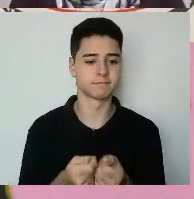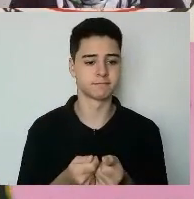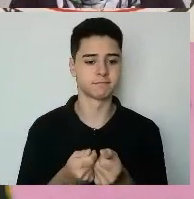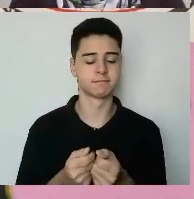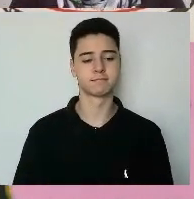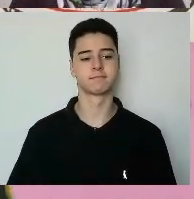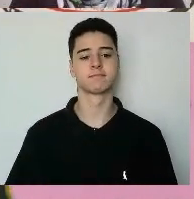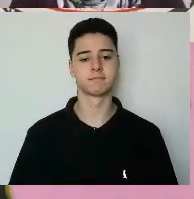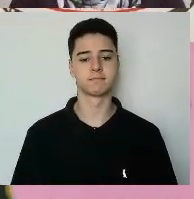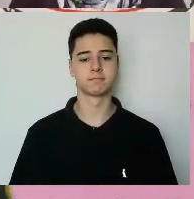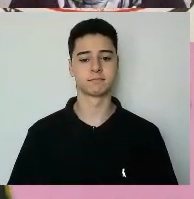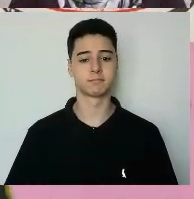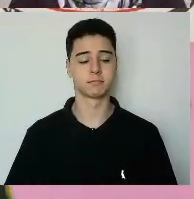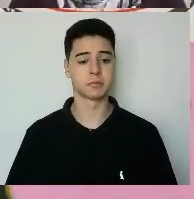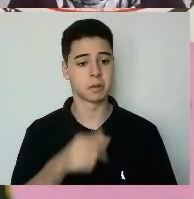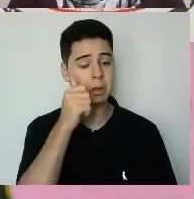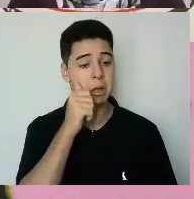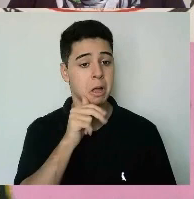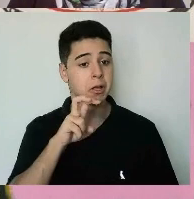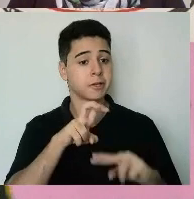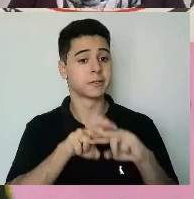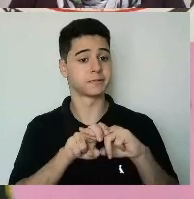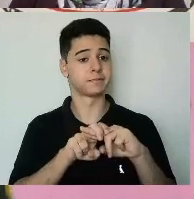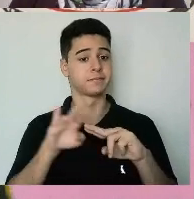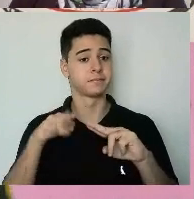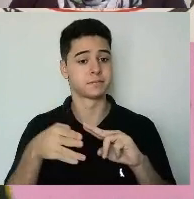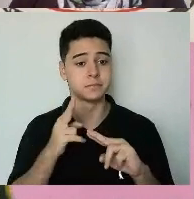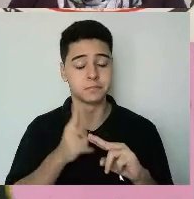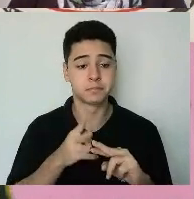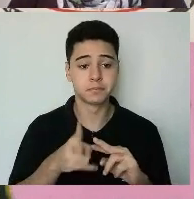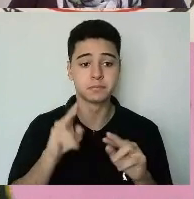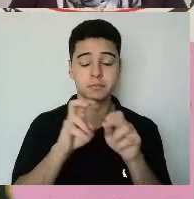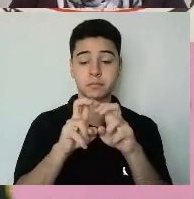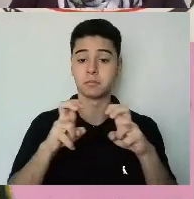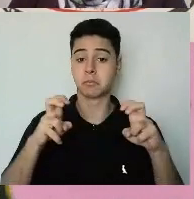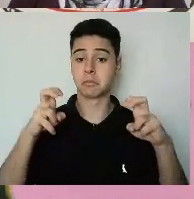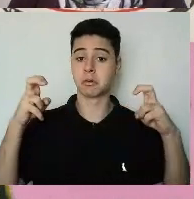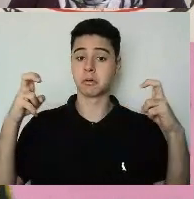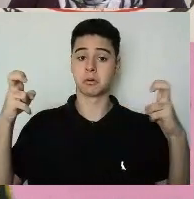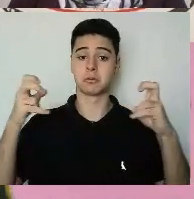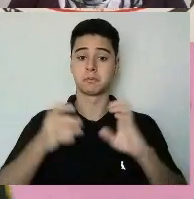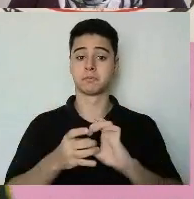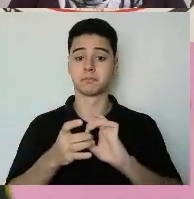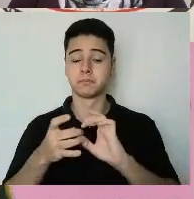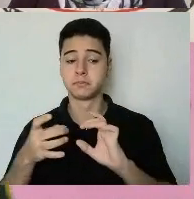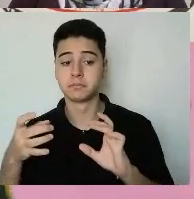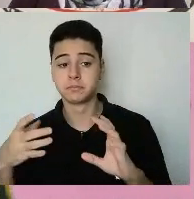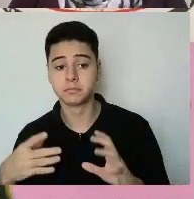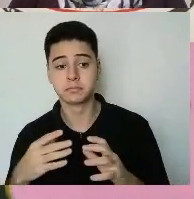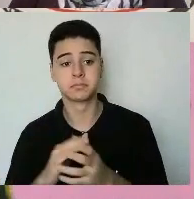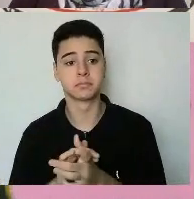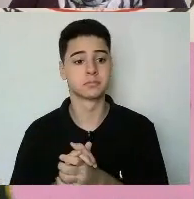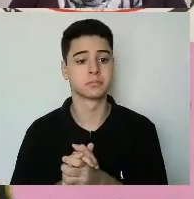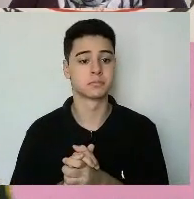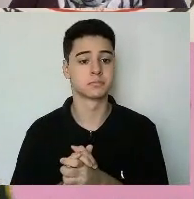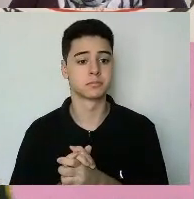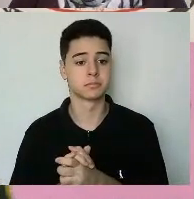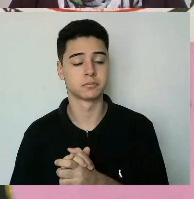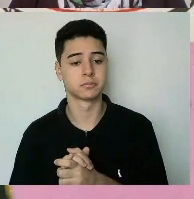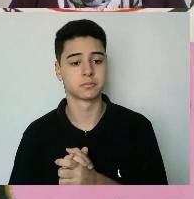Ela sentava e ficava na galeria disponível para